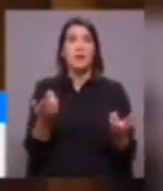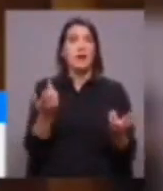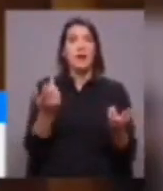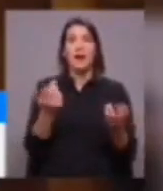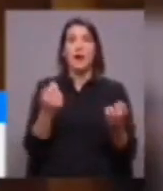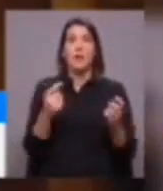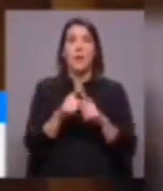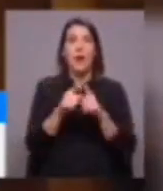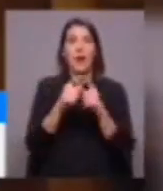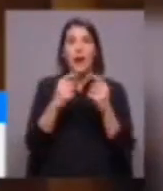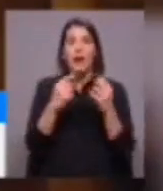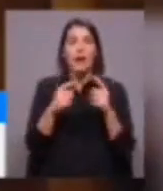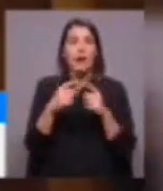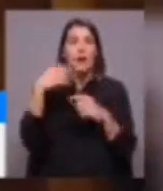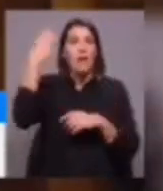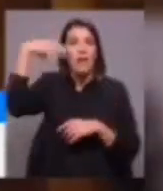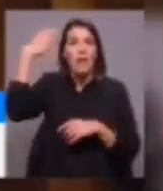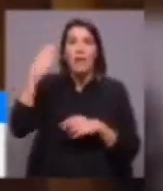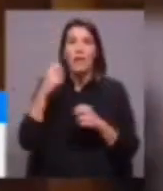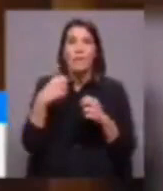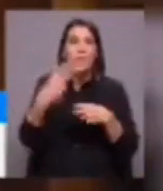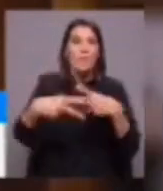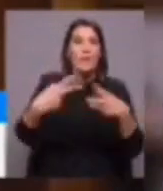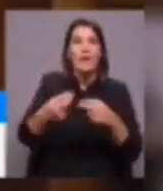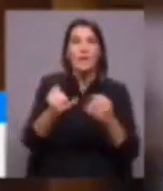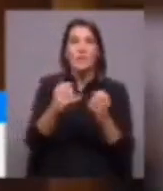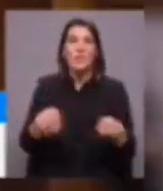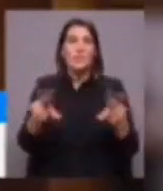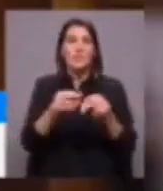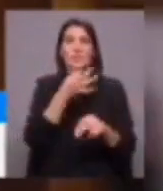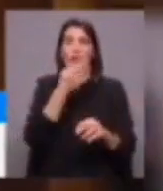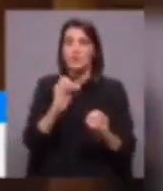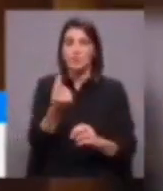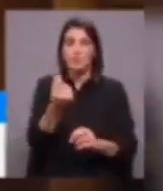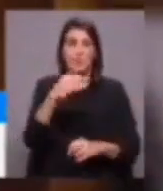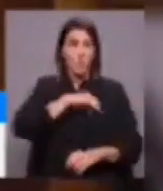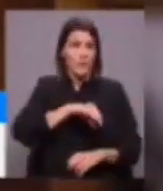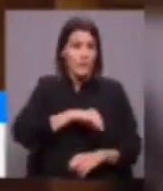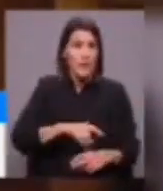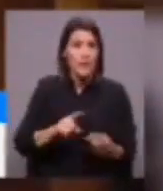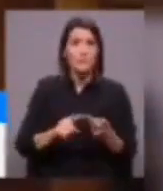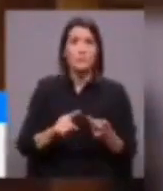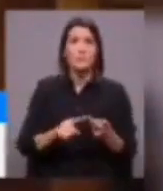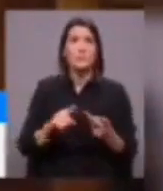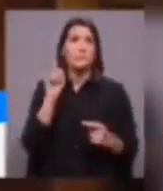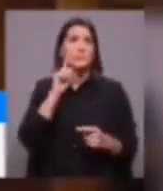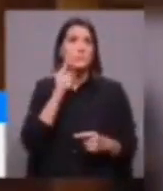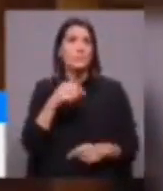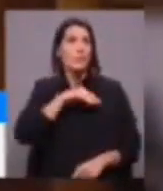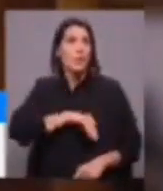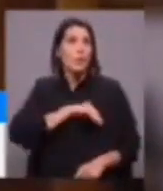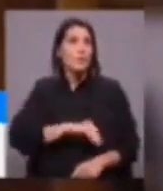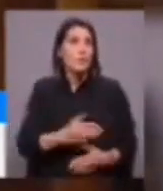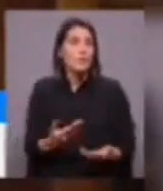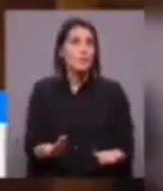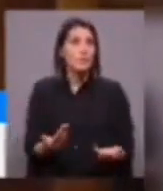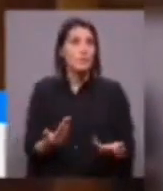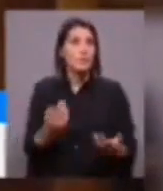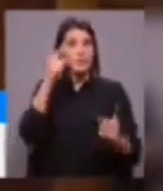o que é moderno por tudo o que é inovação sem falarem salários e da importância dos salários para